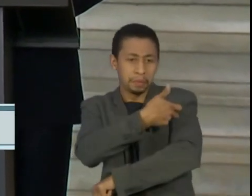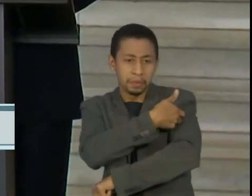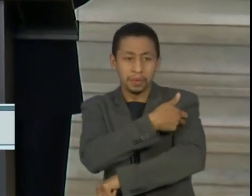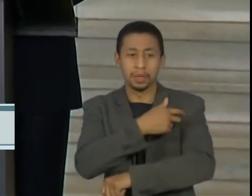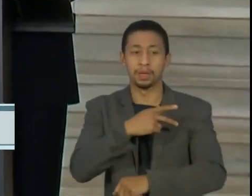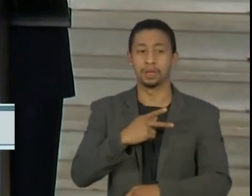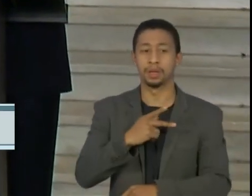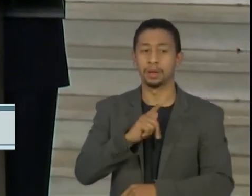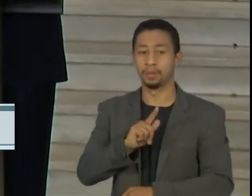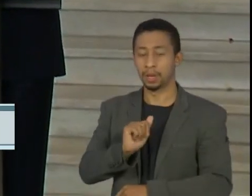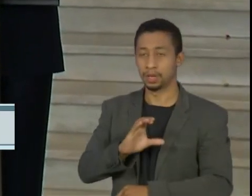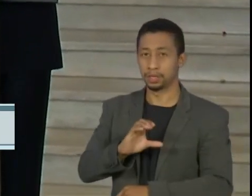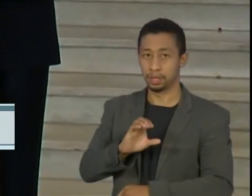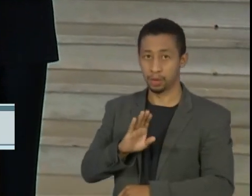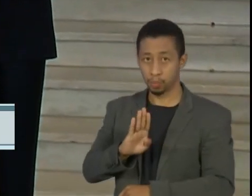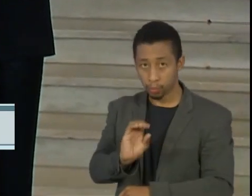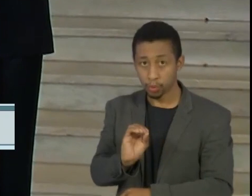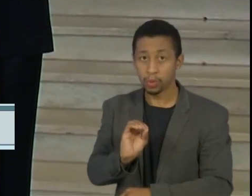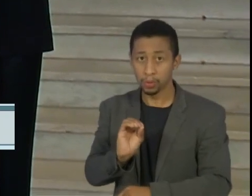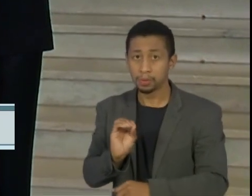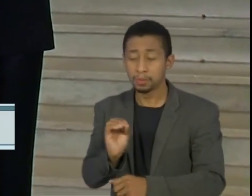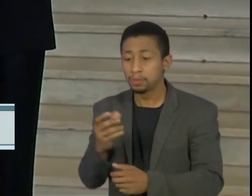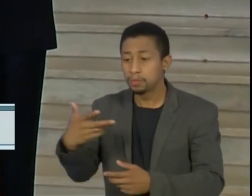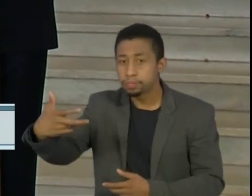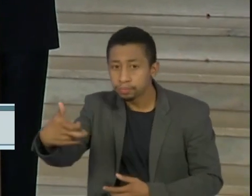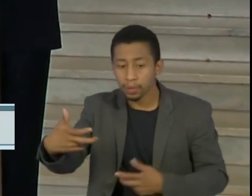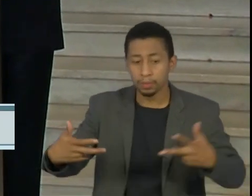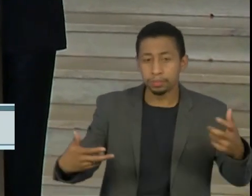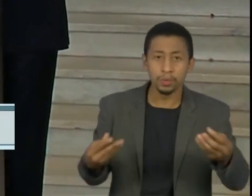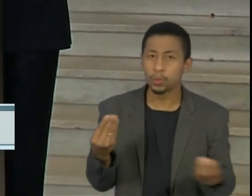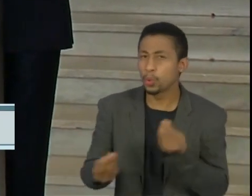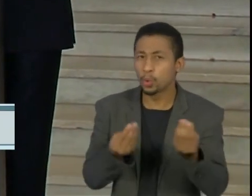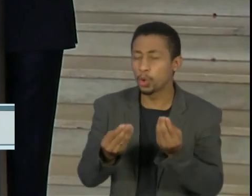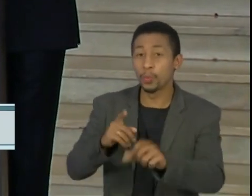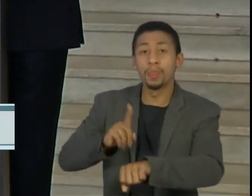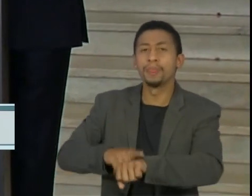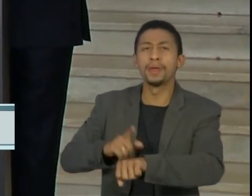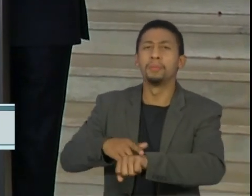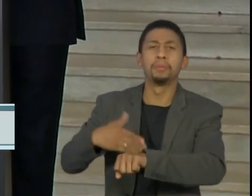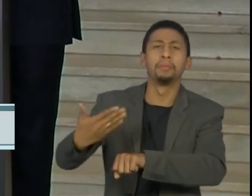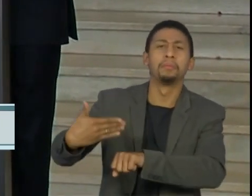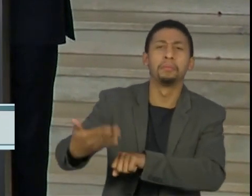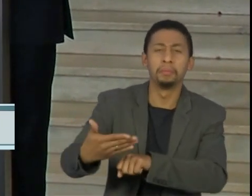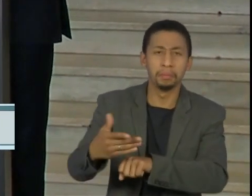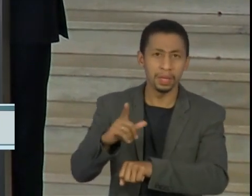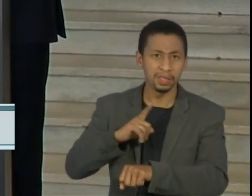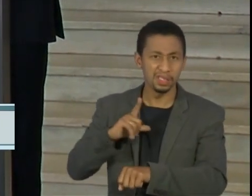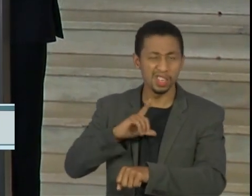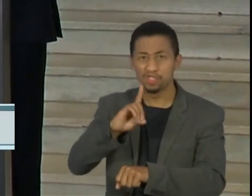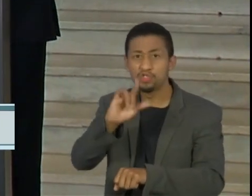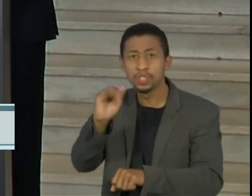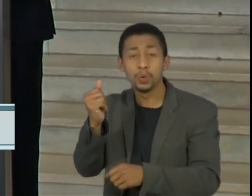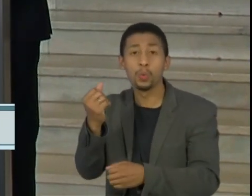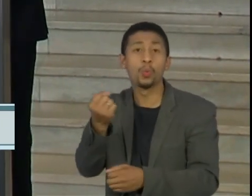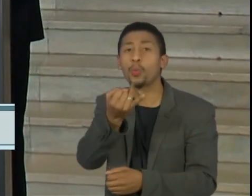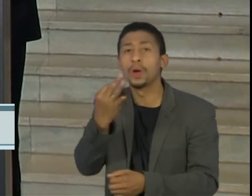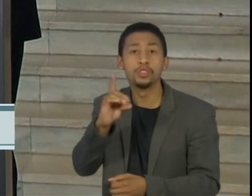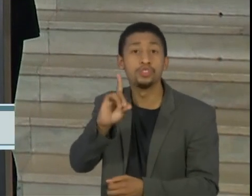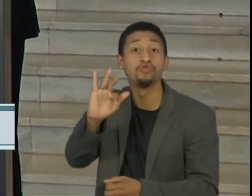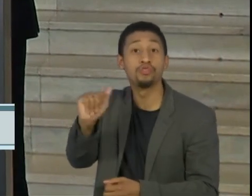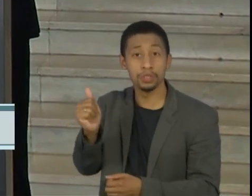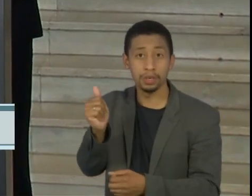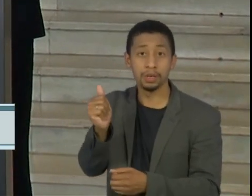pergunta que todo mundo tem na cabeça é por quanto tempo que isso pode acontecer? Tem pelo menos uma previsão de quanto tempo eles devem ser acompanhados até ter a